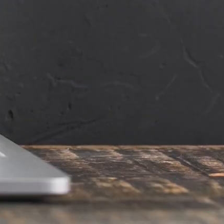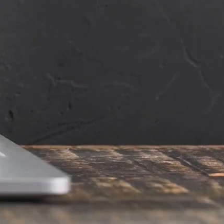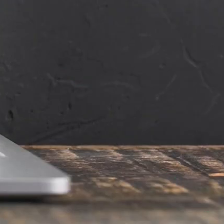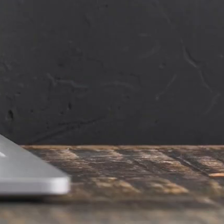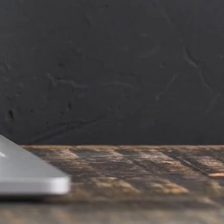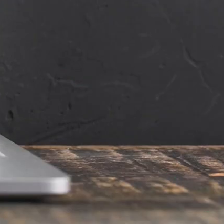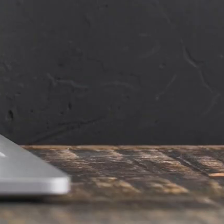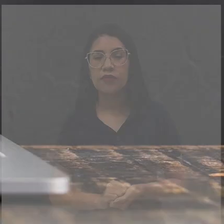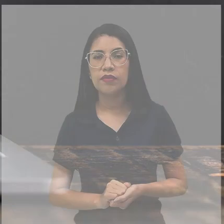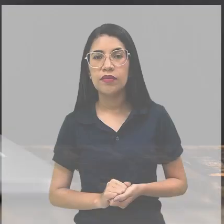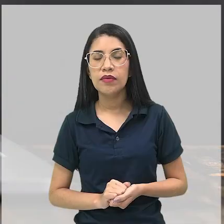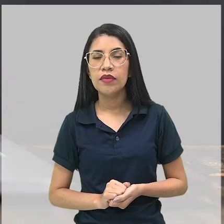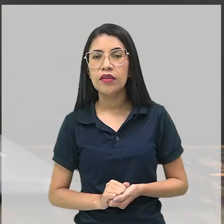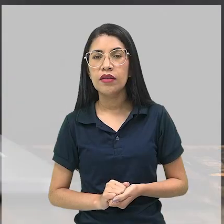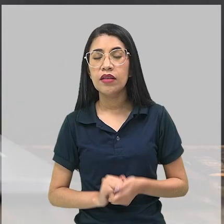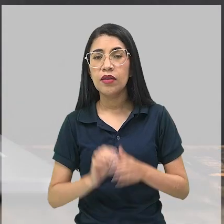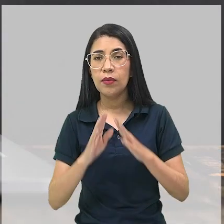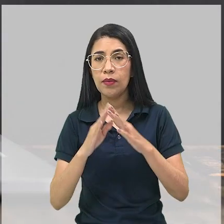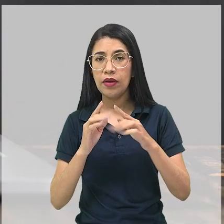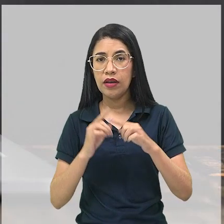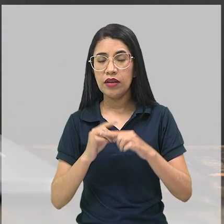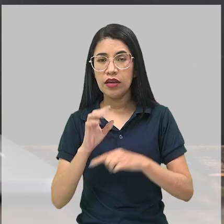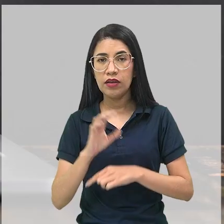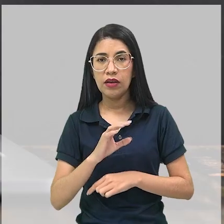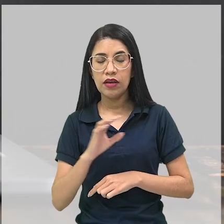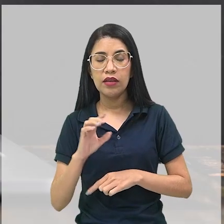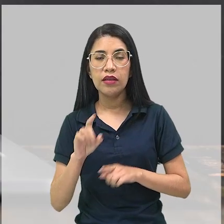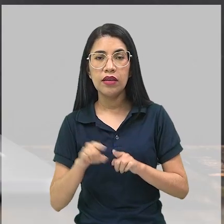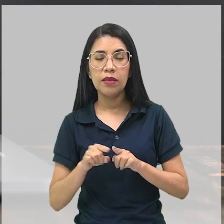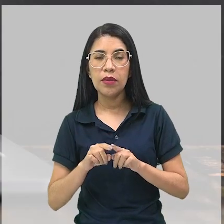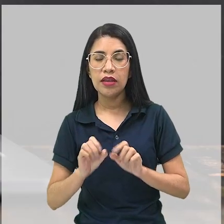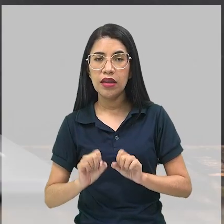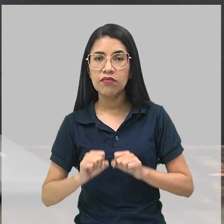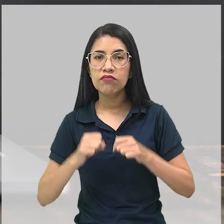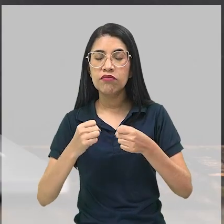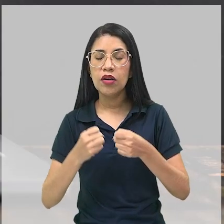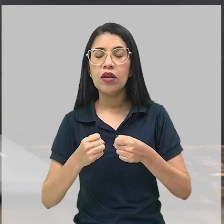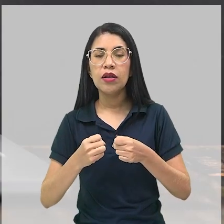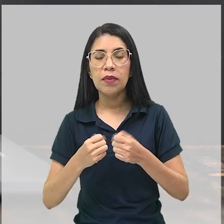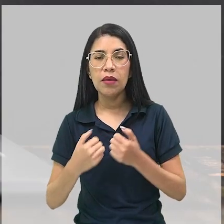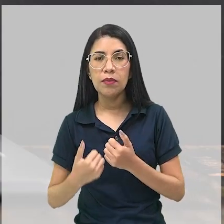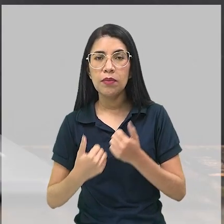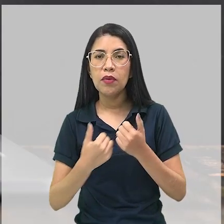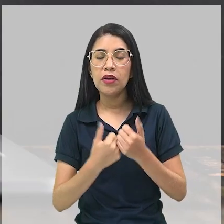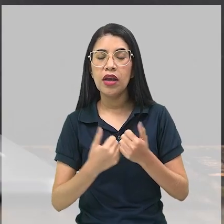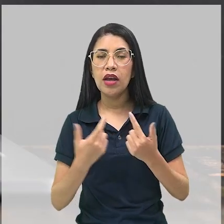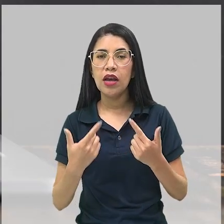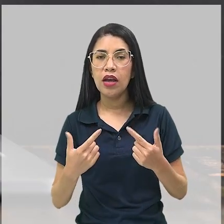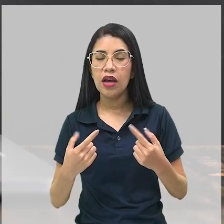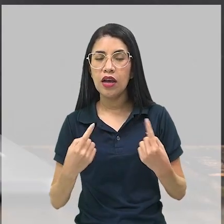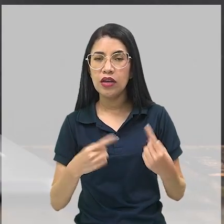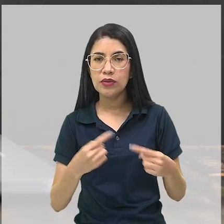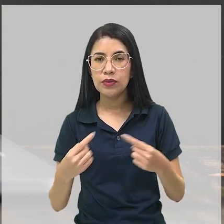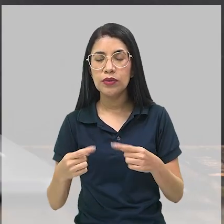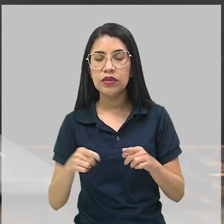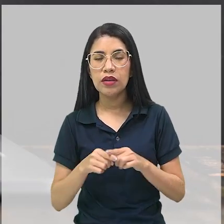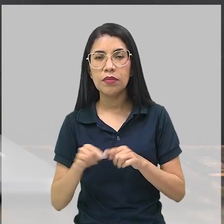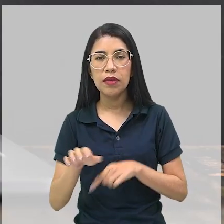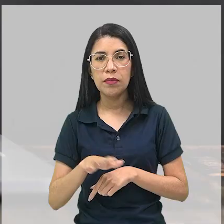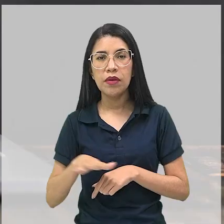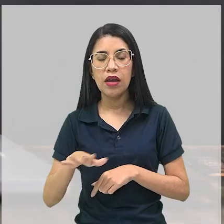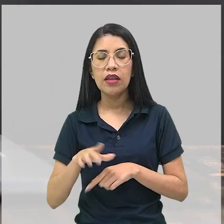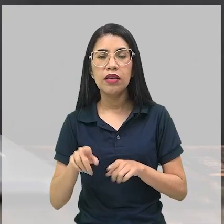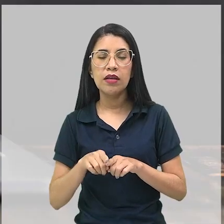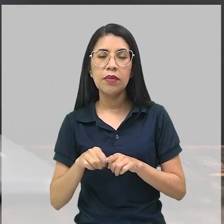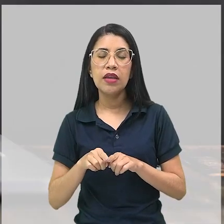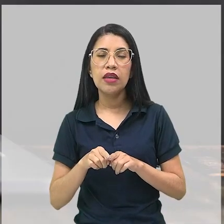A igreja ela tem sido uma voz ativa em apoiar as lutas por terra, em contexto onde muitas vezes as comunidades locais se veem ameaçadas